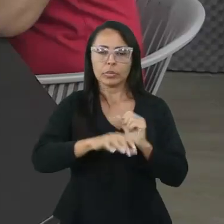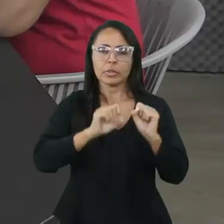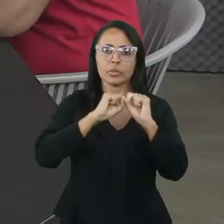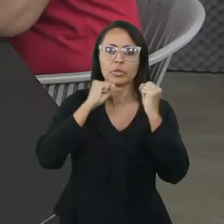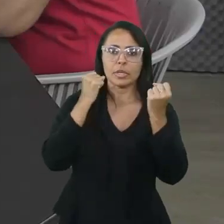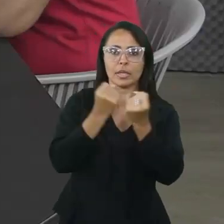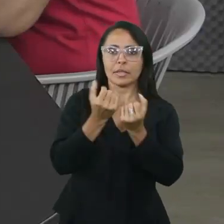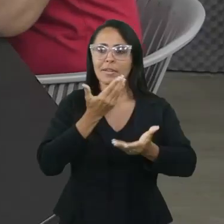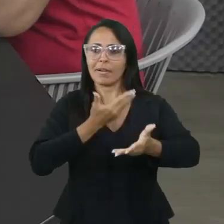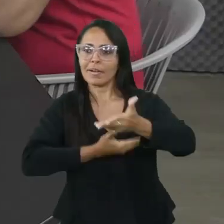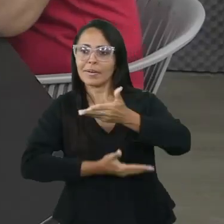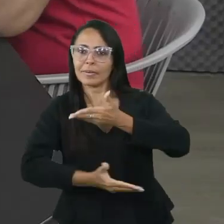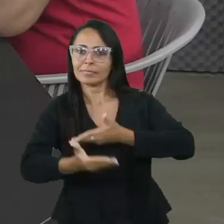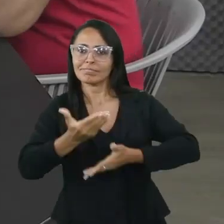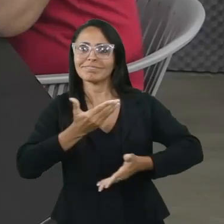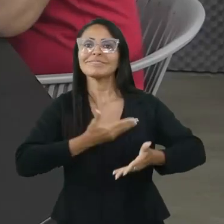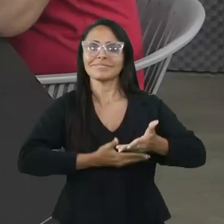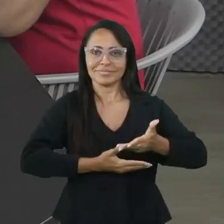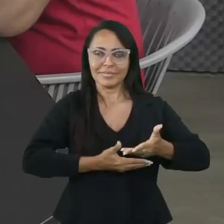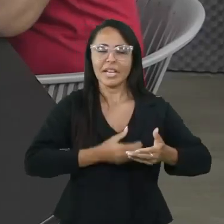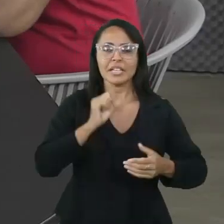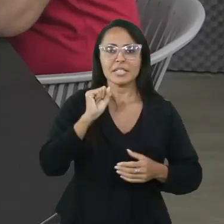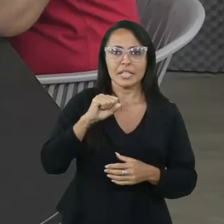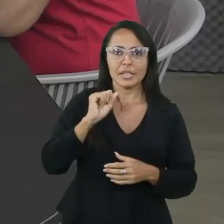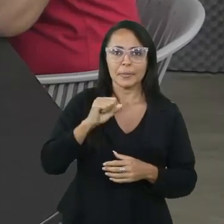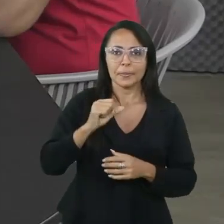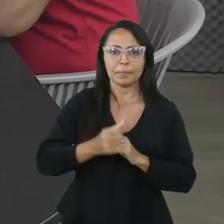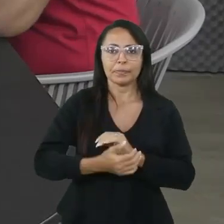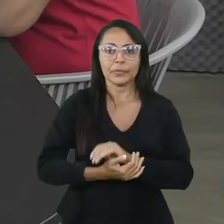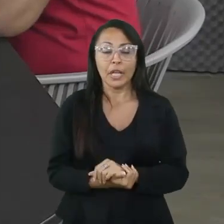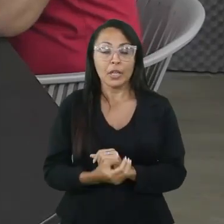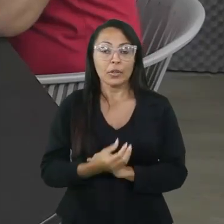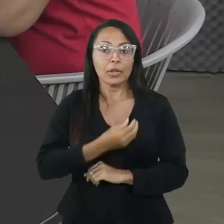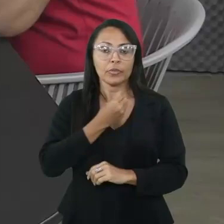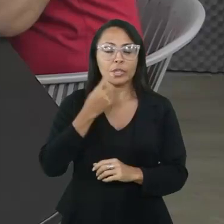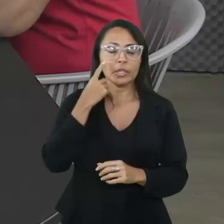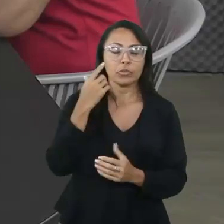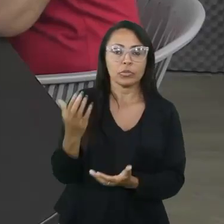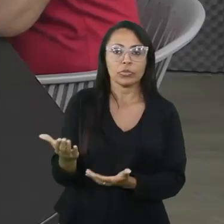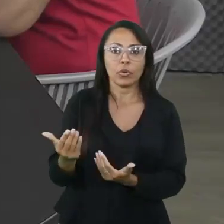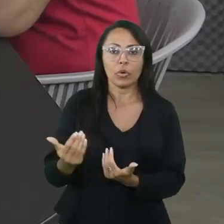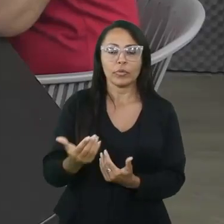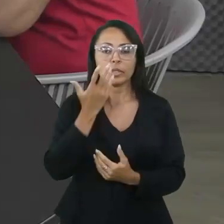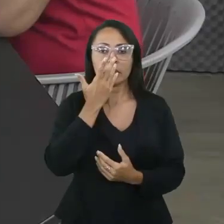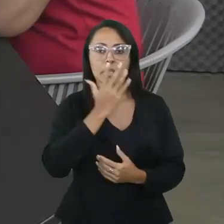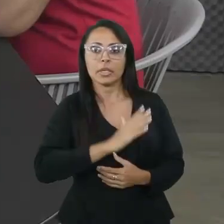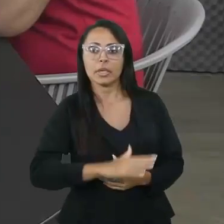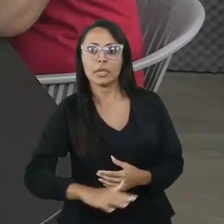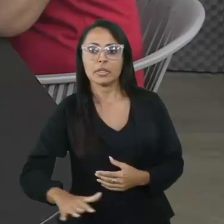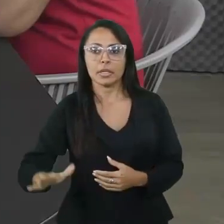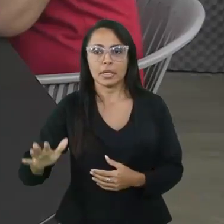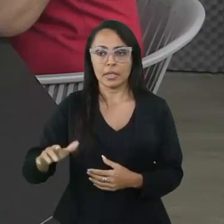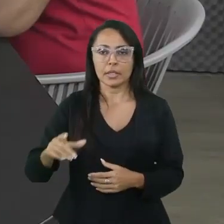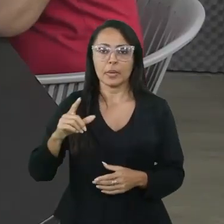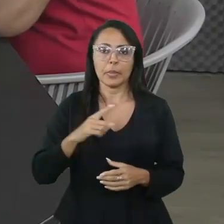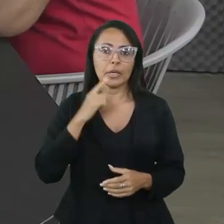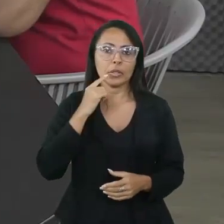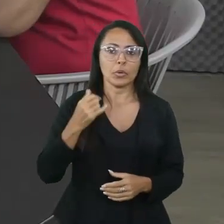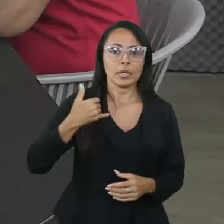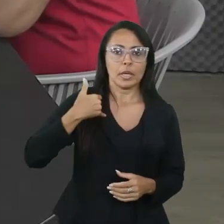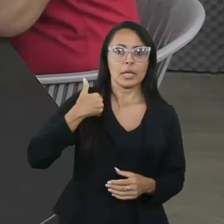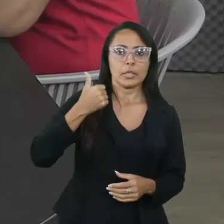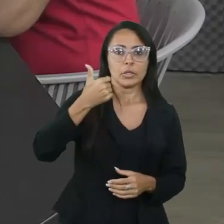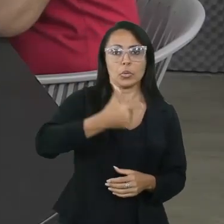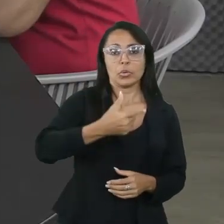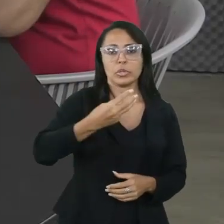né? É uma segunda socialização na vida dos jovens, que afinal de contas, crianças e jovens, a criança entra com 2, 3 anos numa escola,